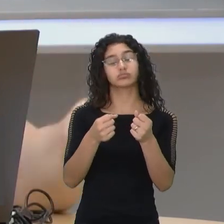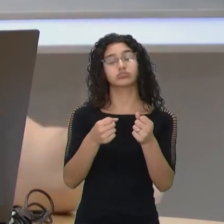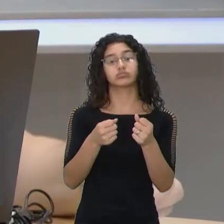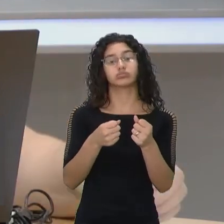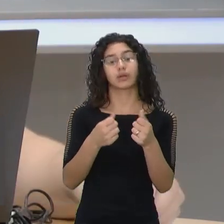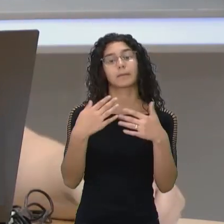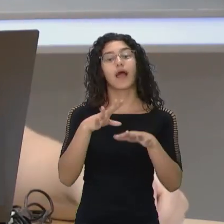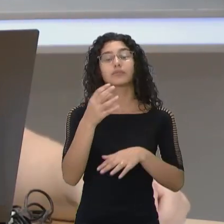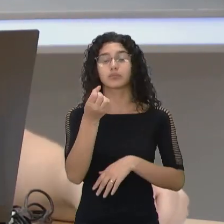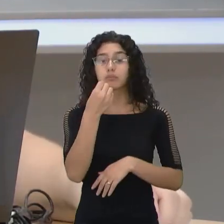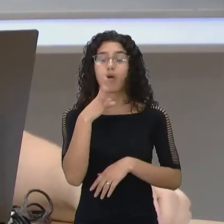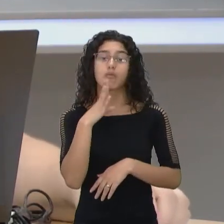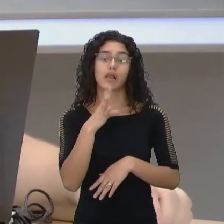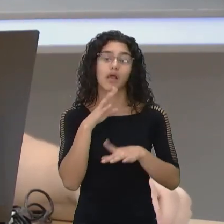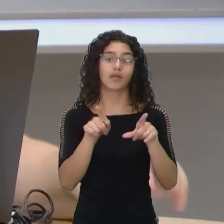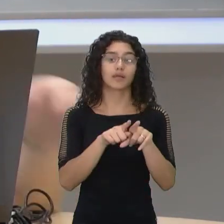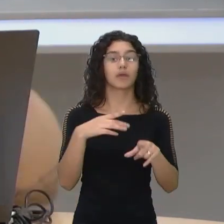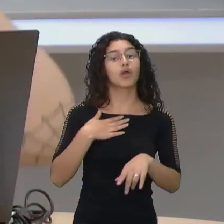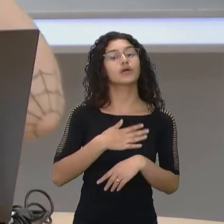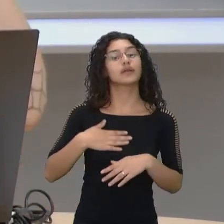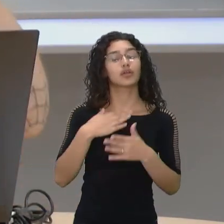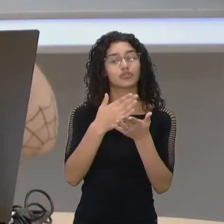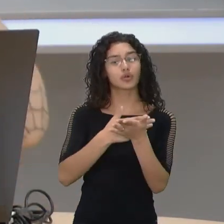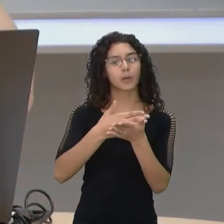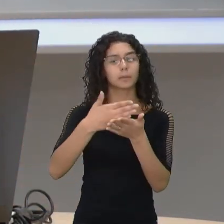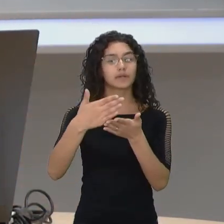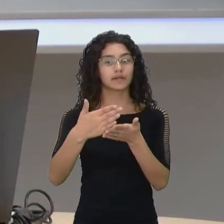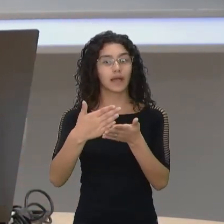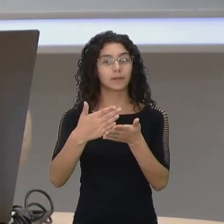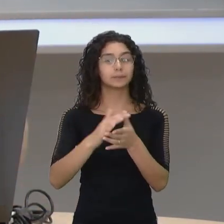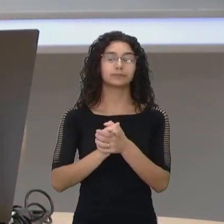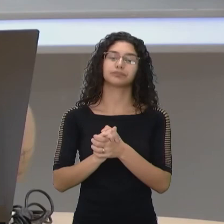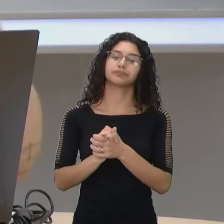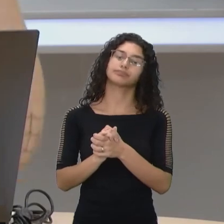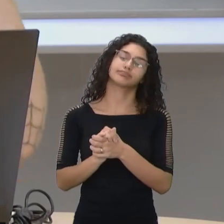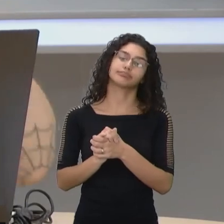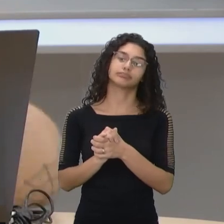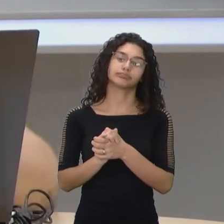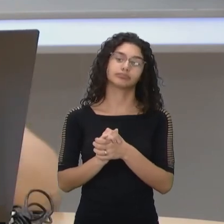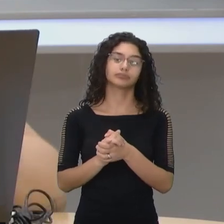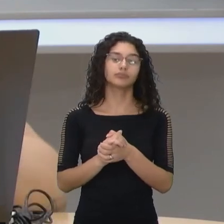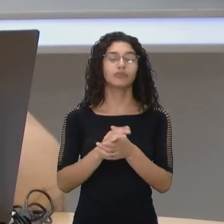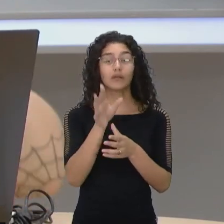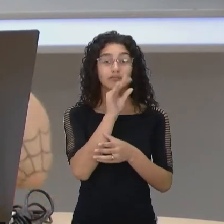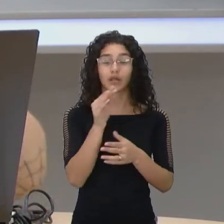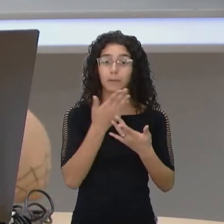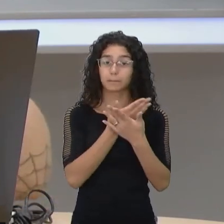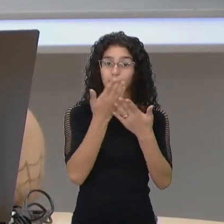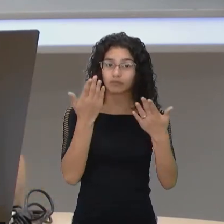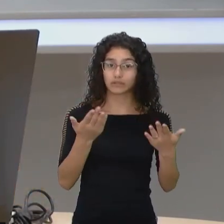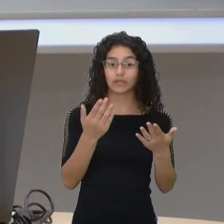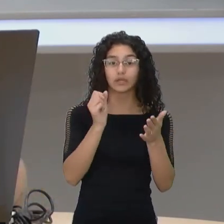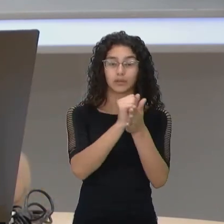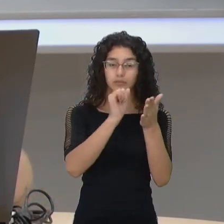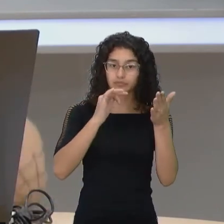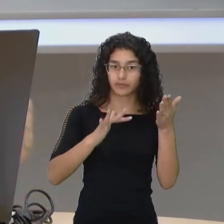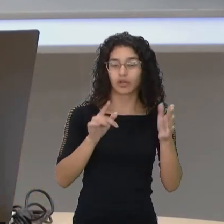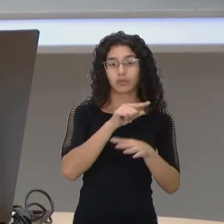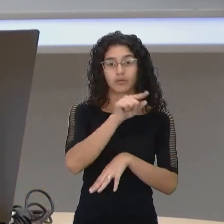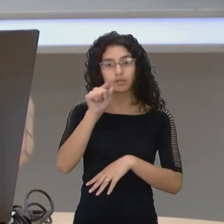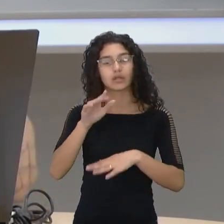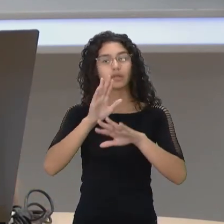tão bacana. E eu gostaria de começar a me despedir de vocês, deixando uma atividade para que